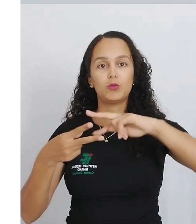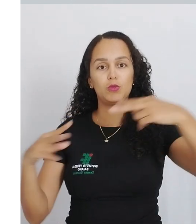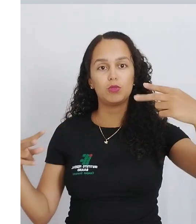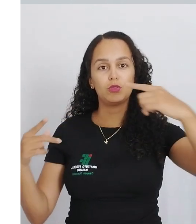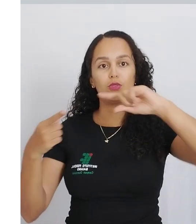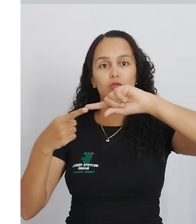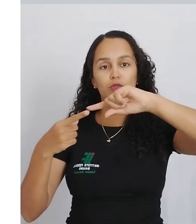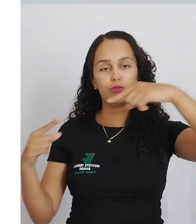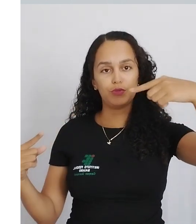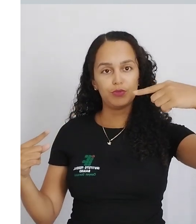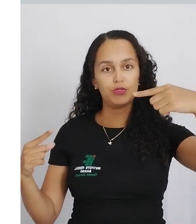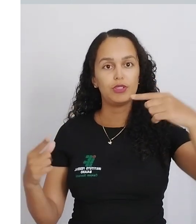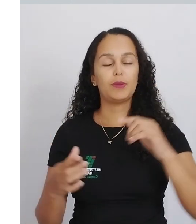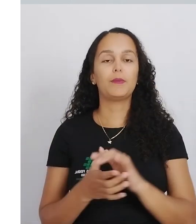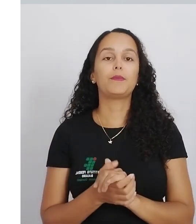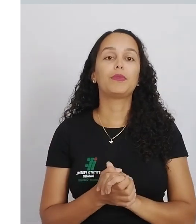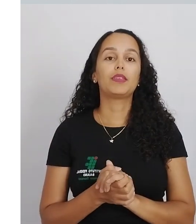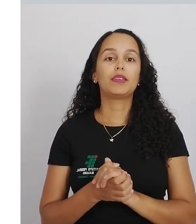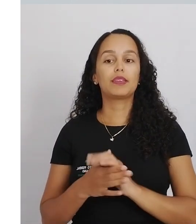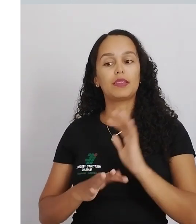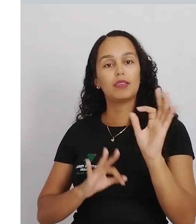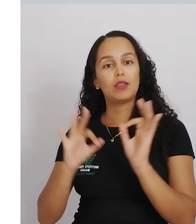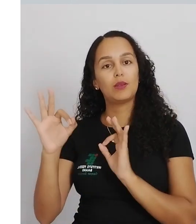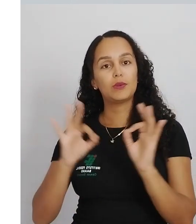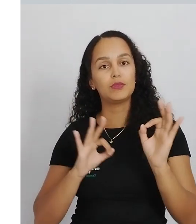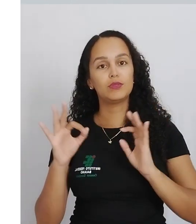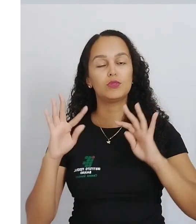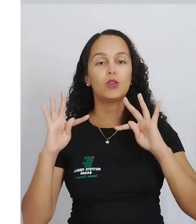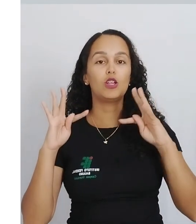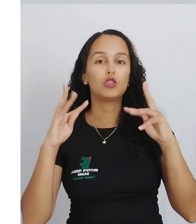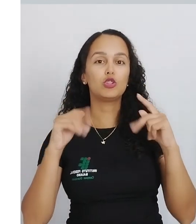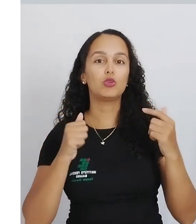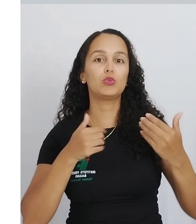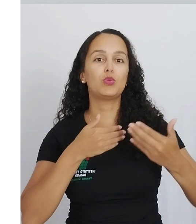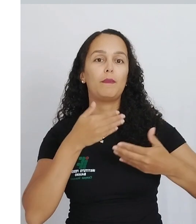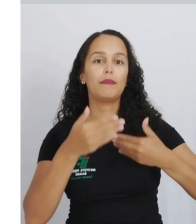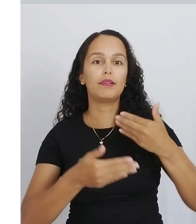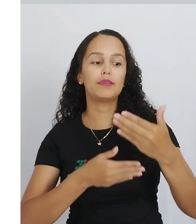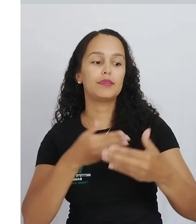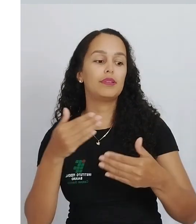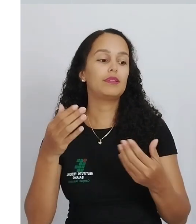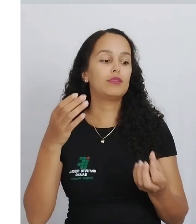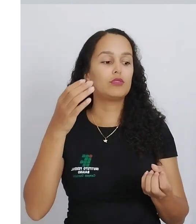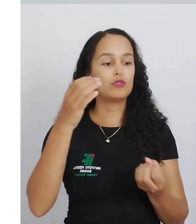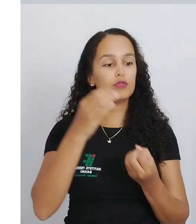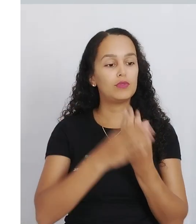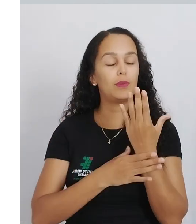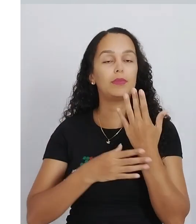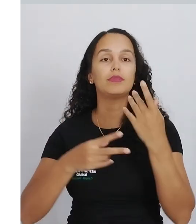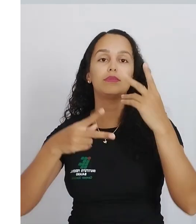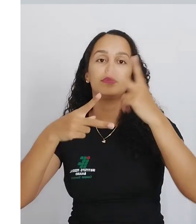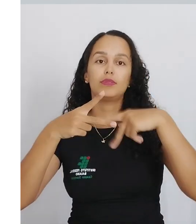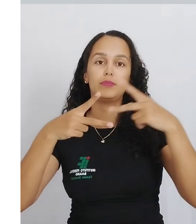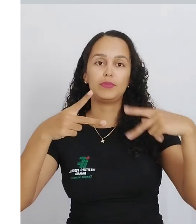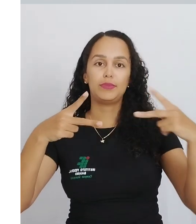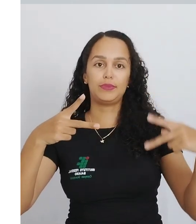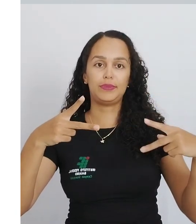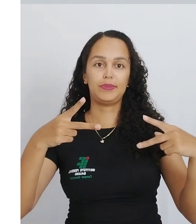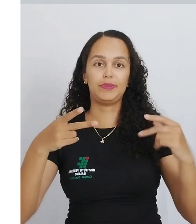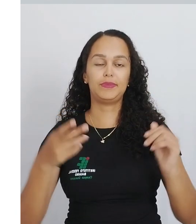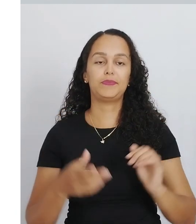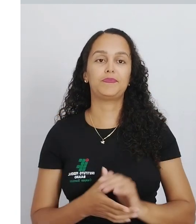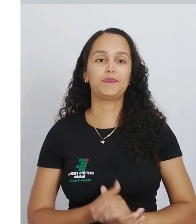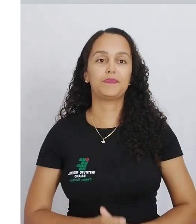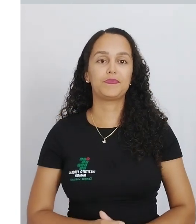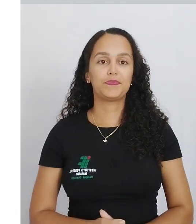dos indivíduos, né? Que coordenam todo o processo de formação das proteínas até.